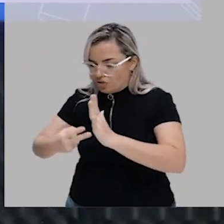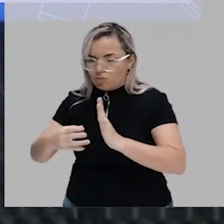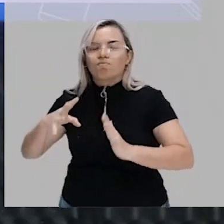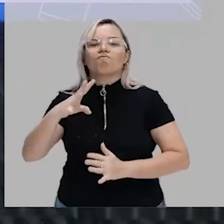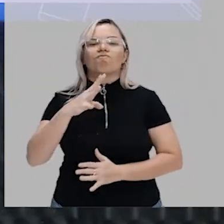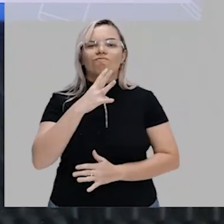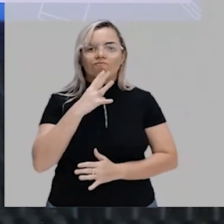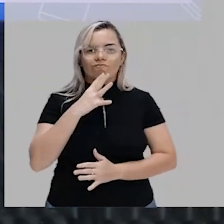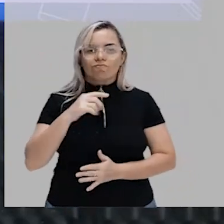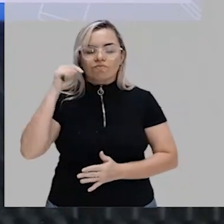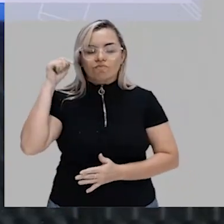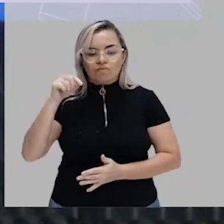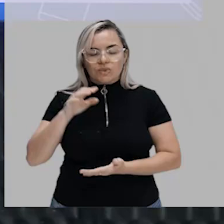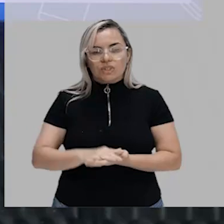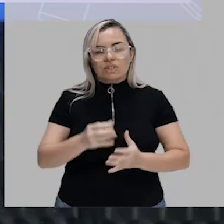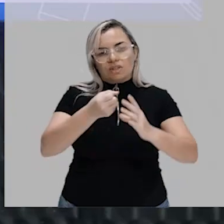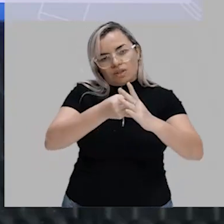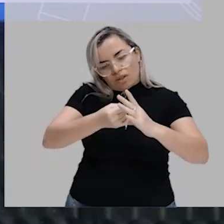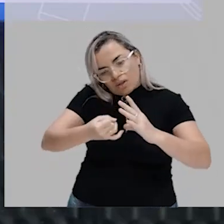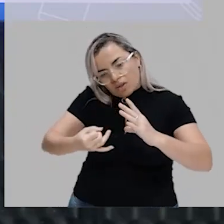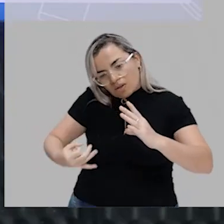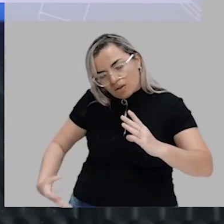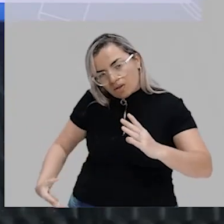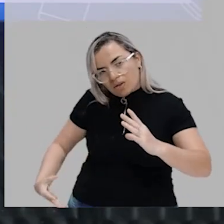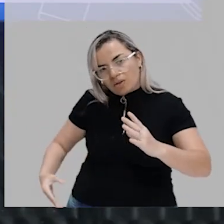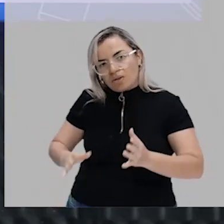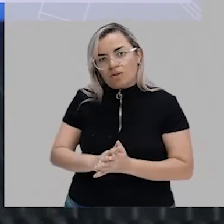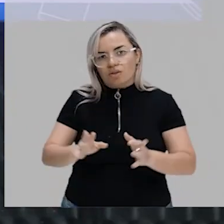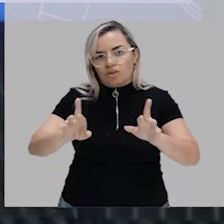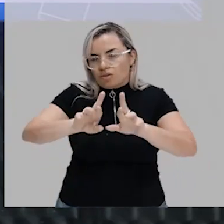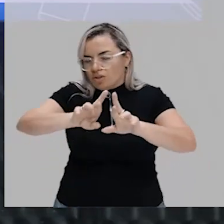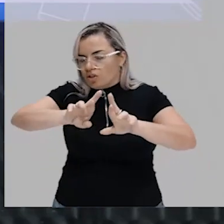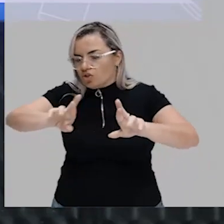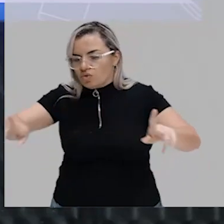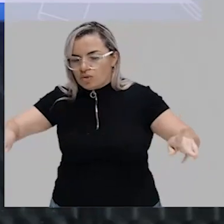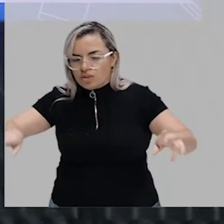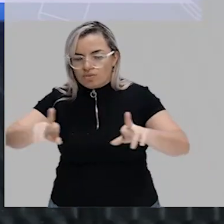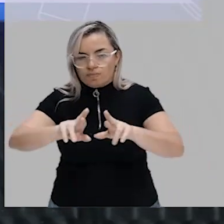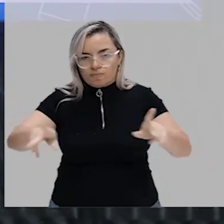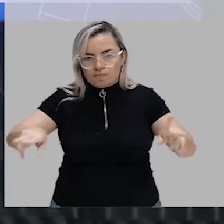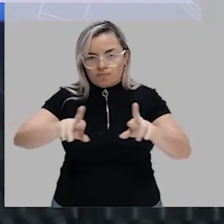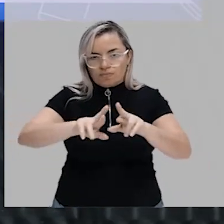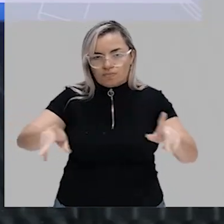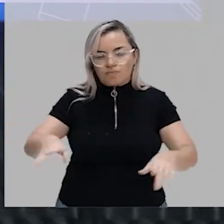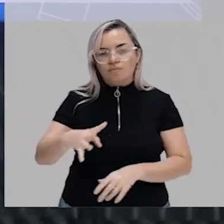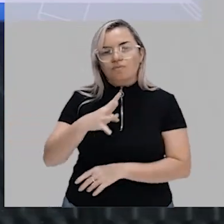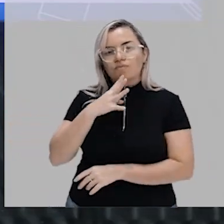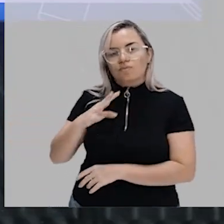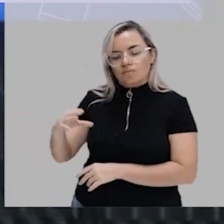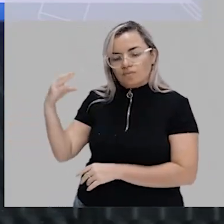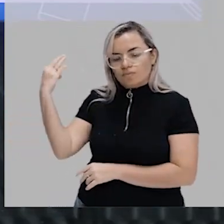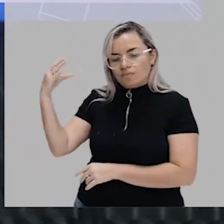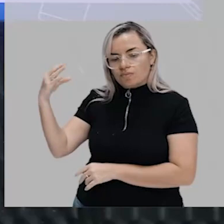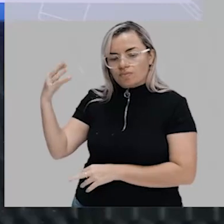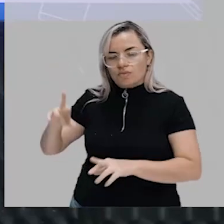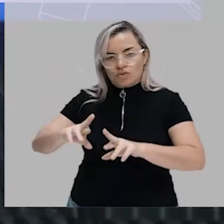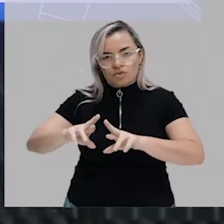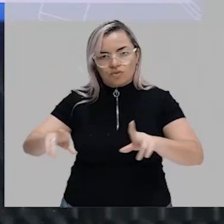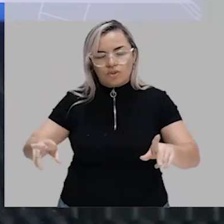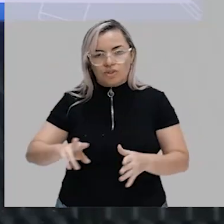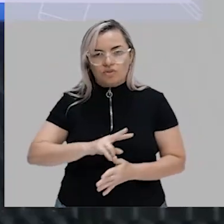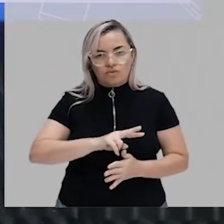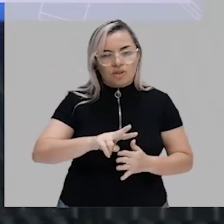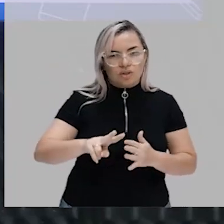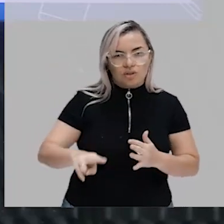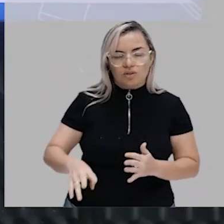assim, o que caracteriza e distingue e torna diferente o conhecimento científico dos demais é